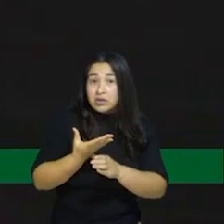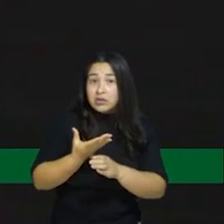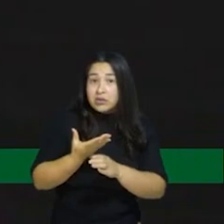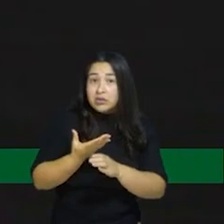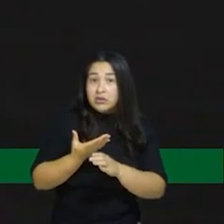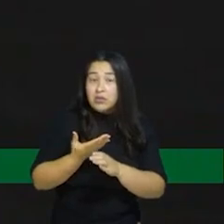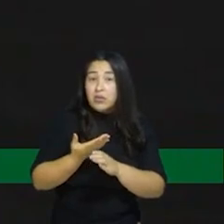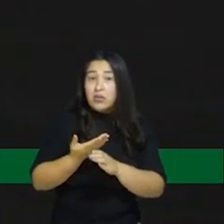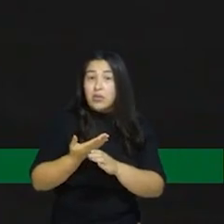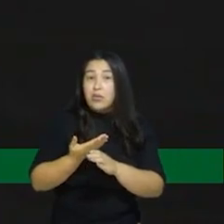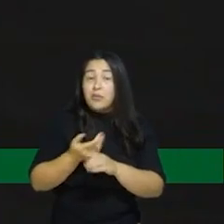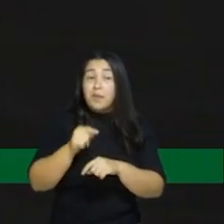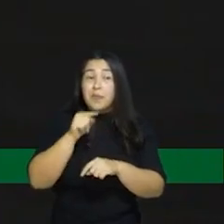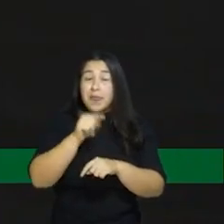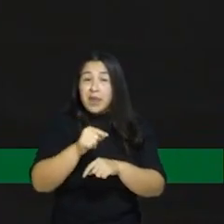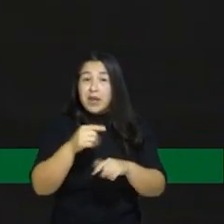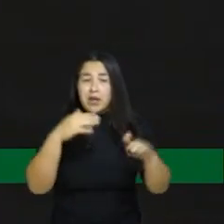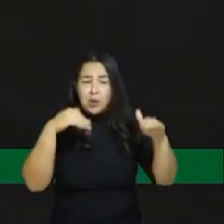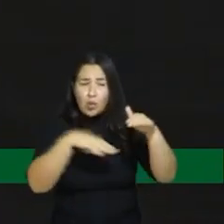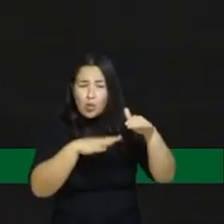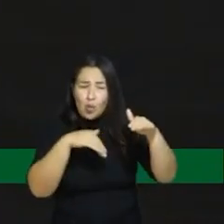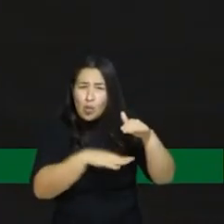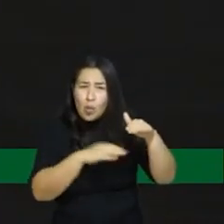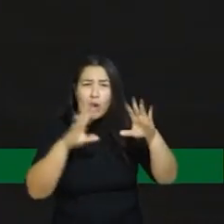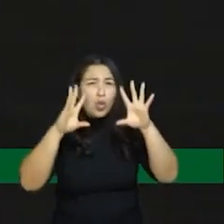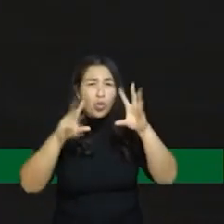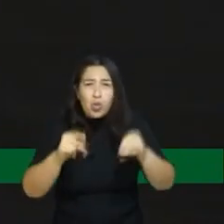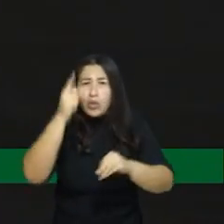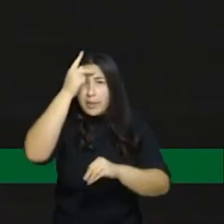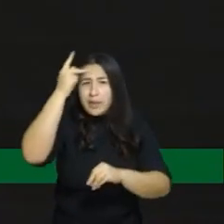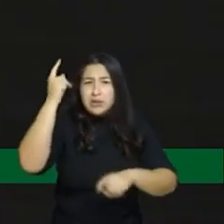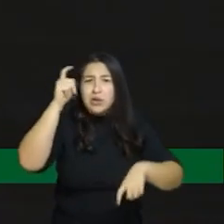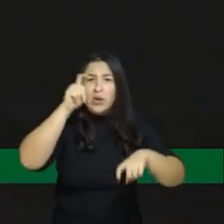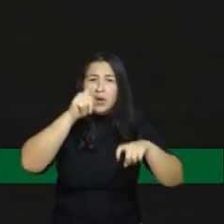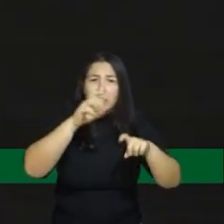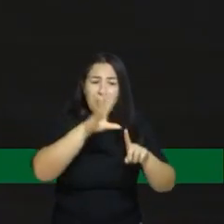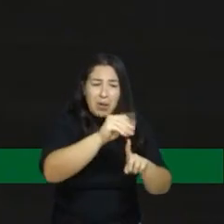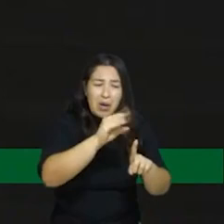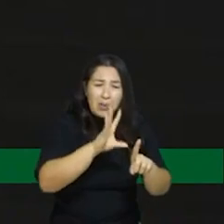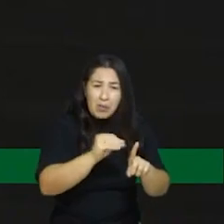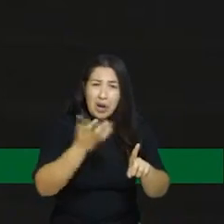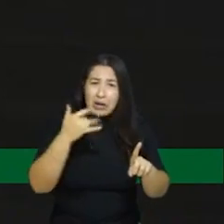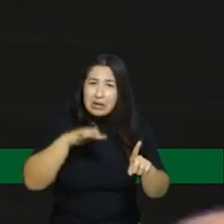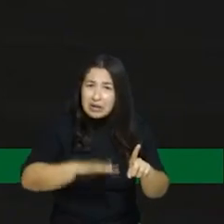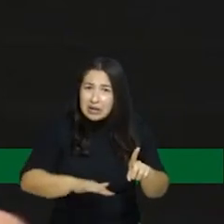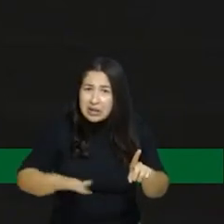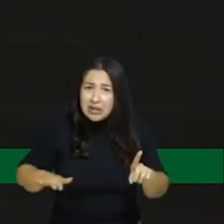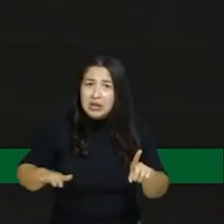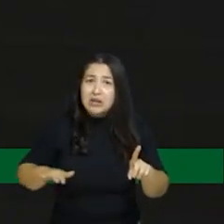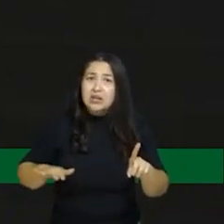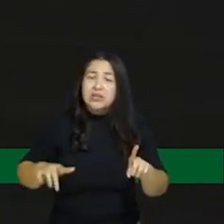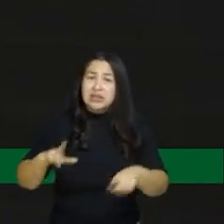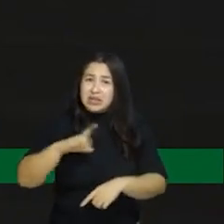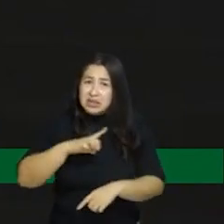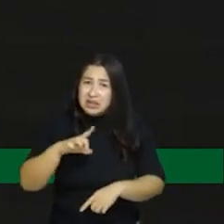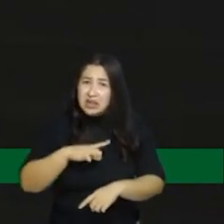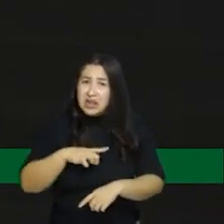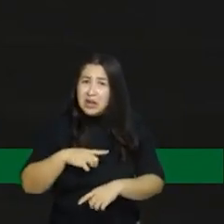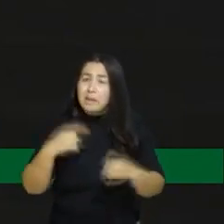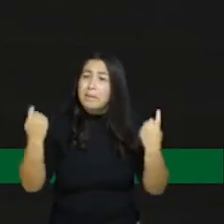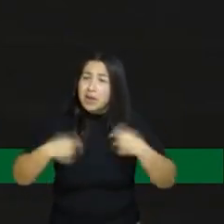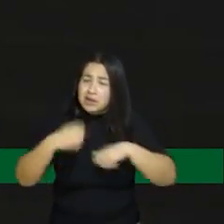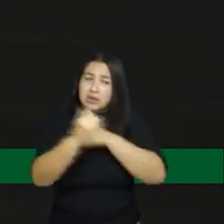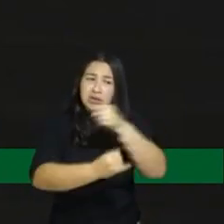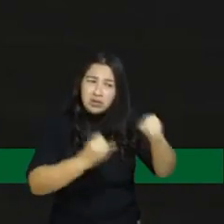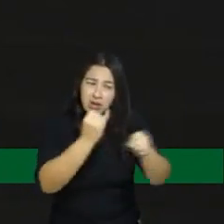aberto à população de todos os condenados à violência sexual, para que nós, como pais, mães, como